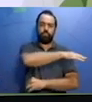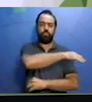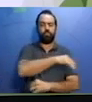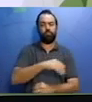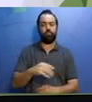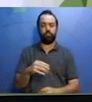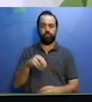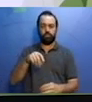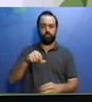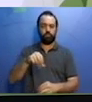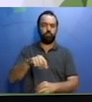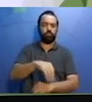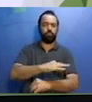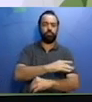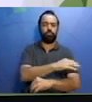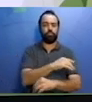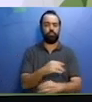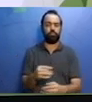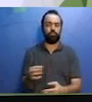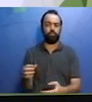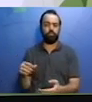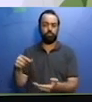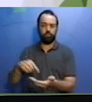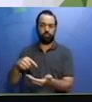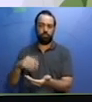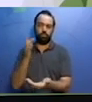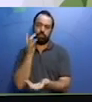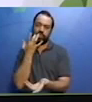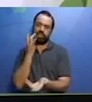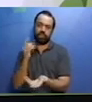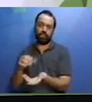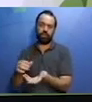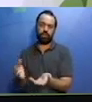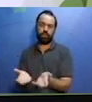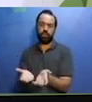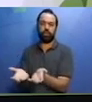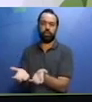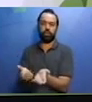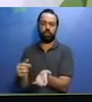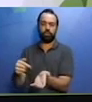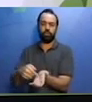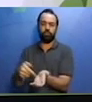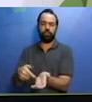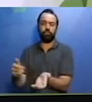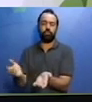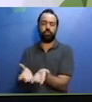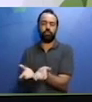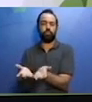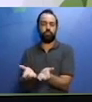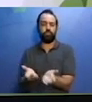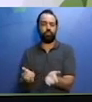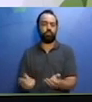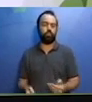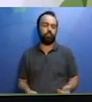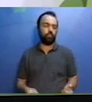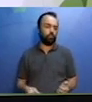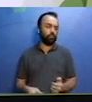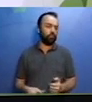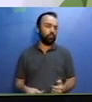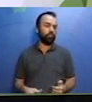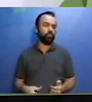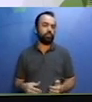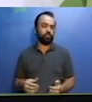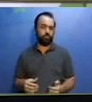mais finas, como a terra, e o ouro, por ele ser mais denso, ele fica sedimentado no fundo do recipiente.